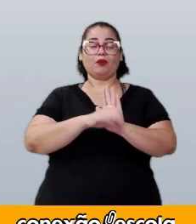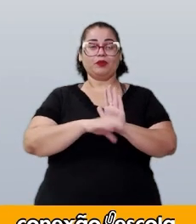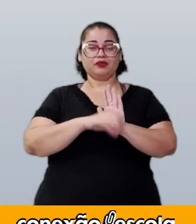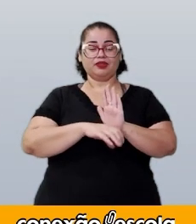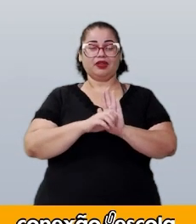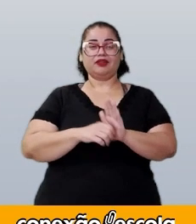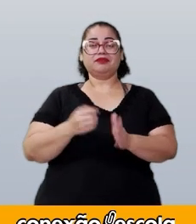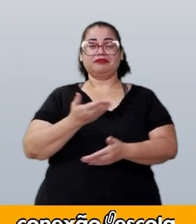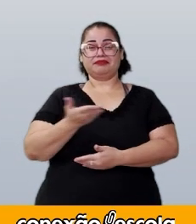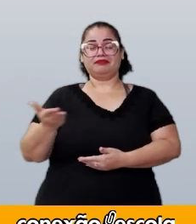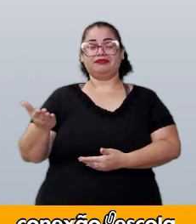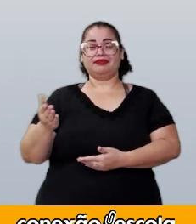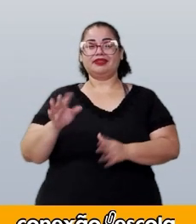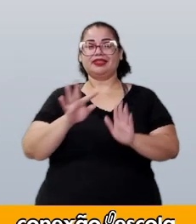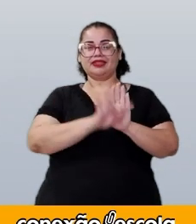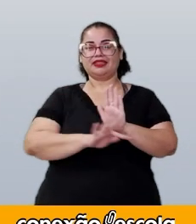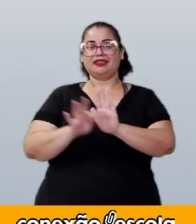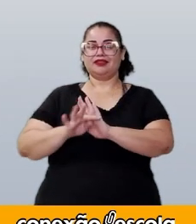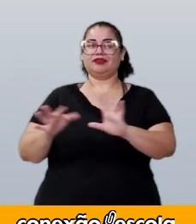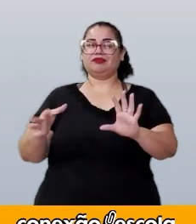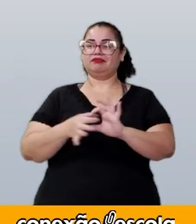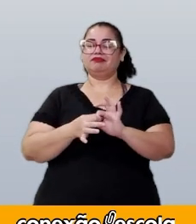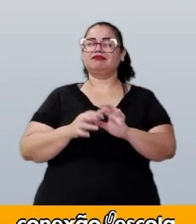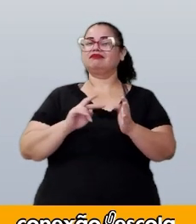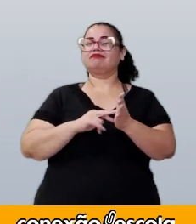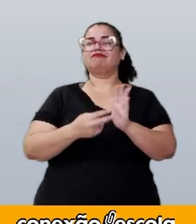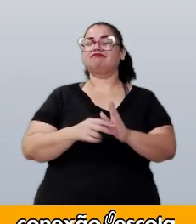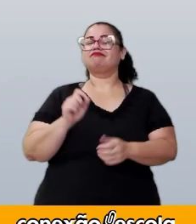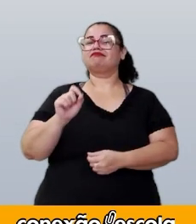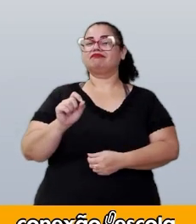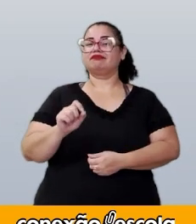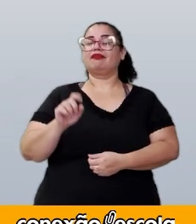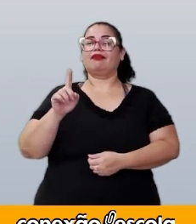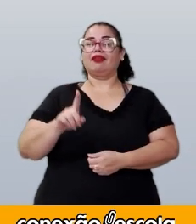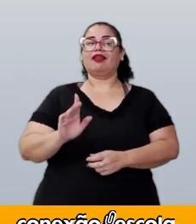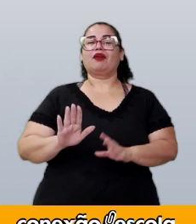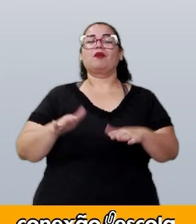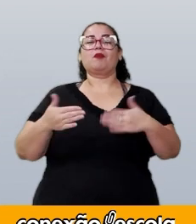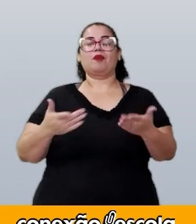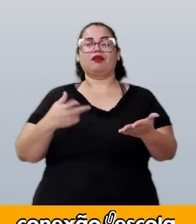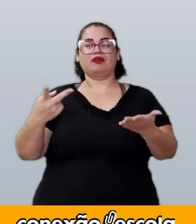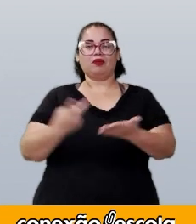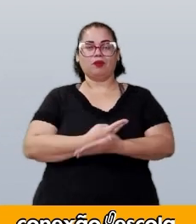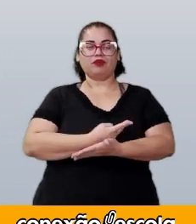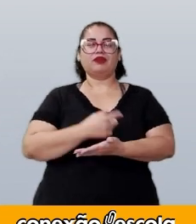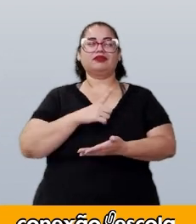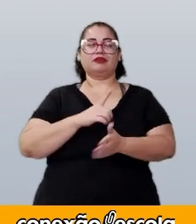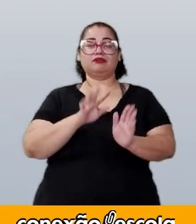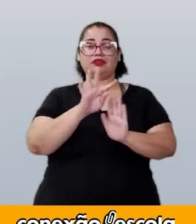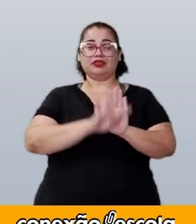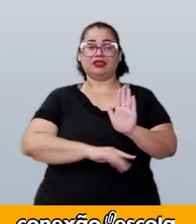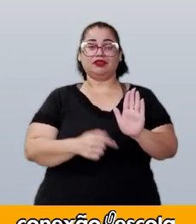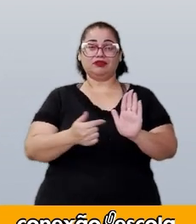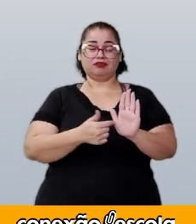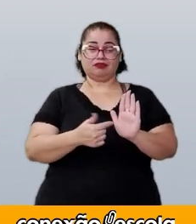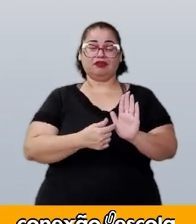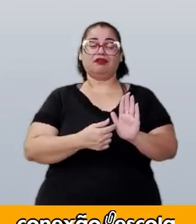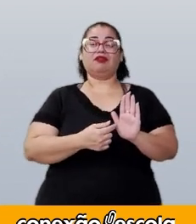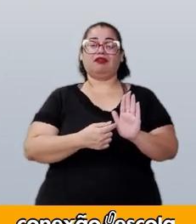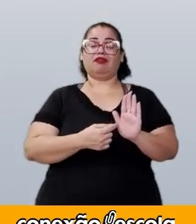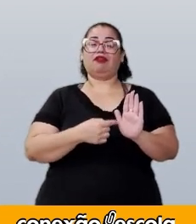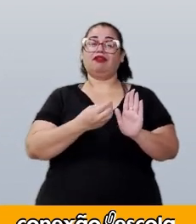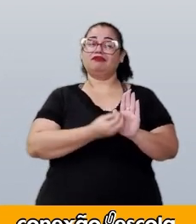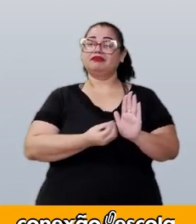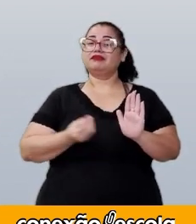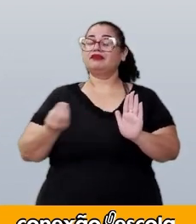intertextualidade, então, nesse sentido, perpassa o quê? Que acontece quando um determinado texto faz referência